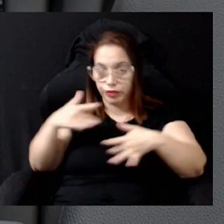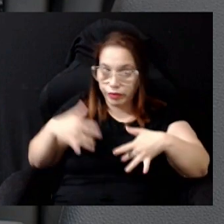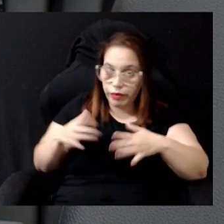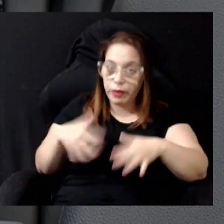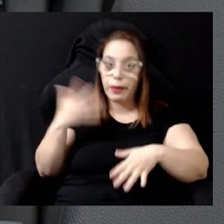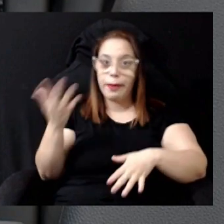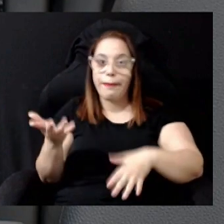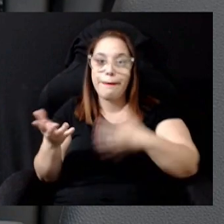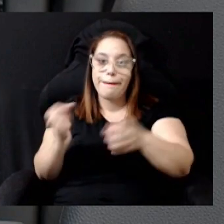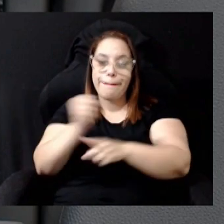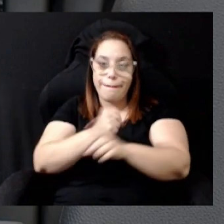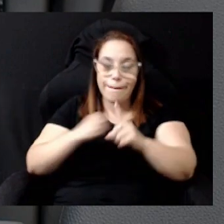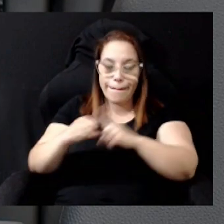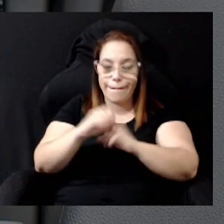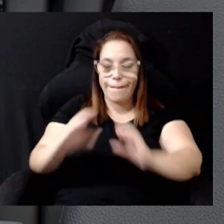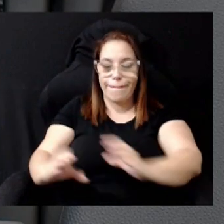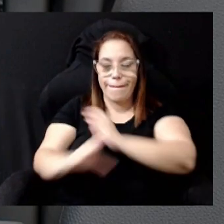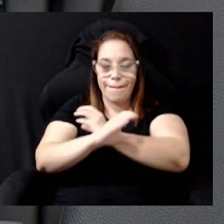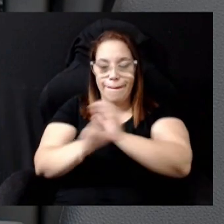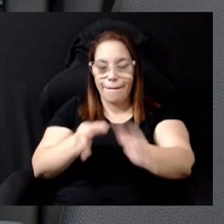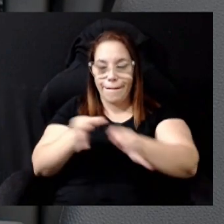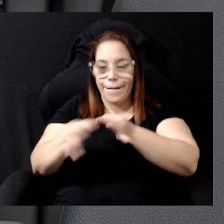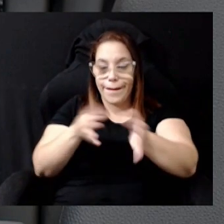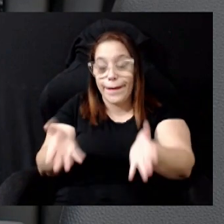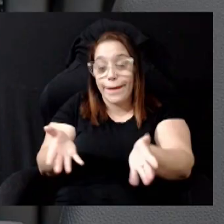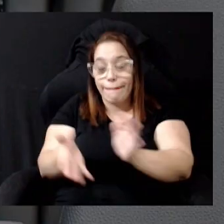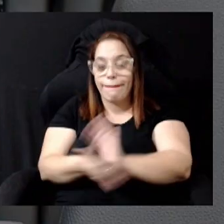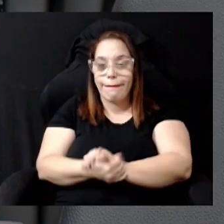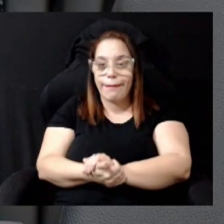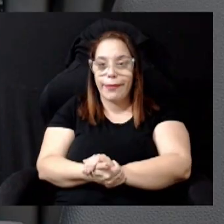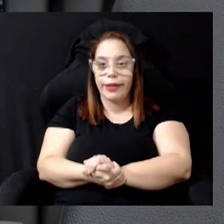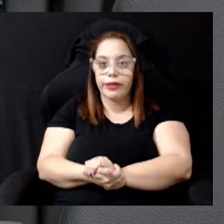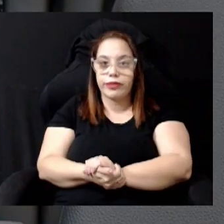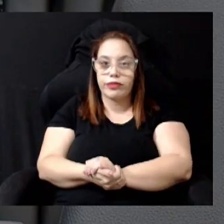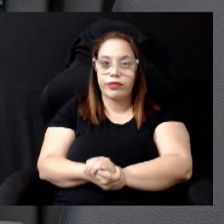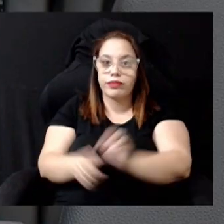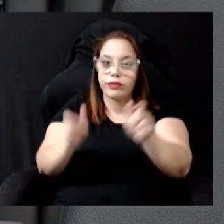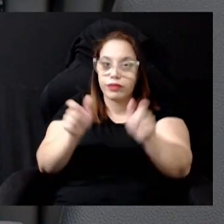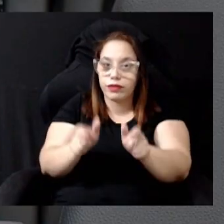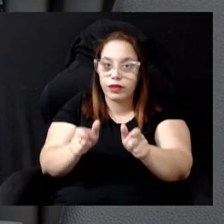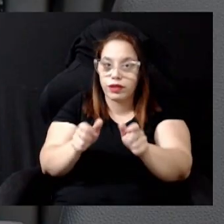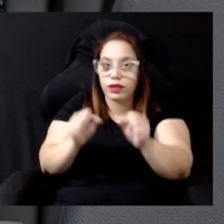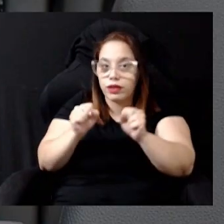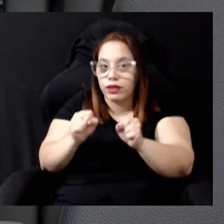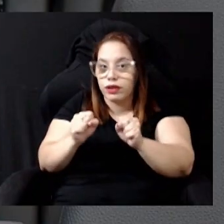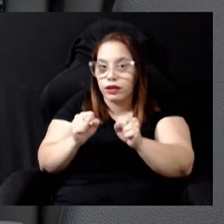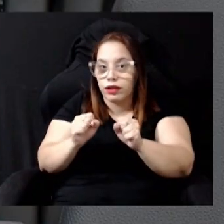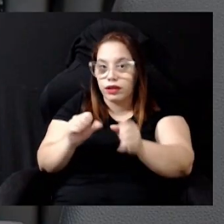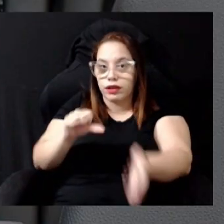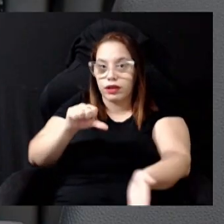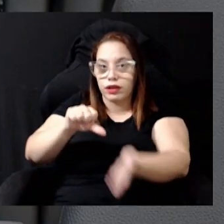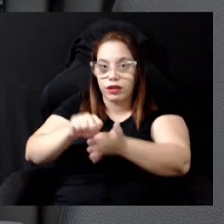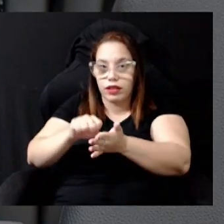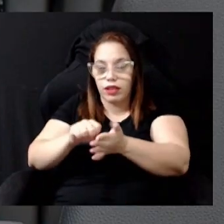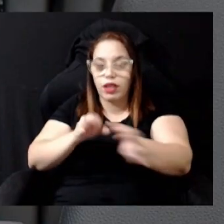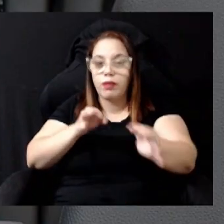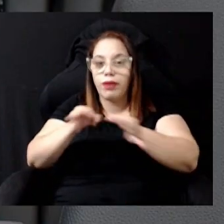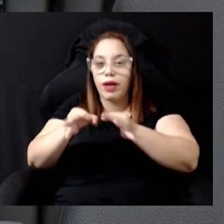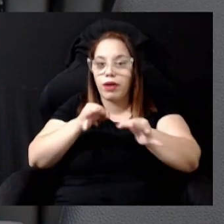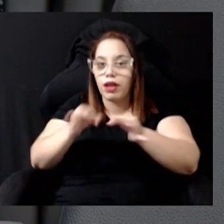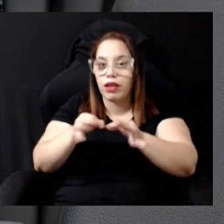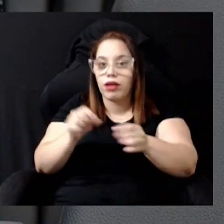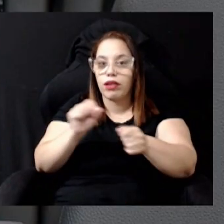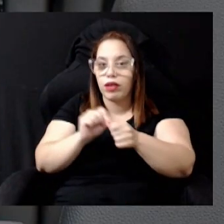civil organizada, para que as pessoas se conscientizem e possam os centros de saúde também estar preparados para fazer